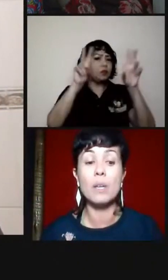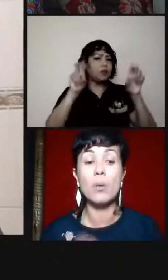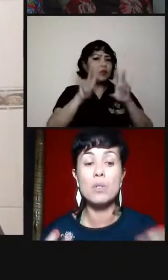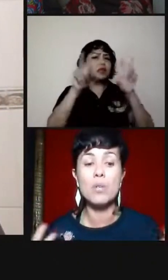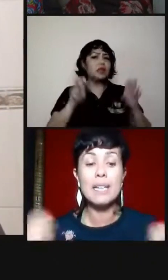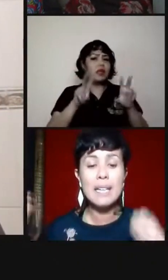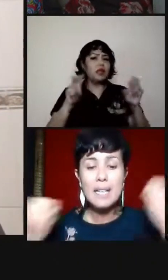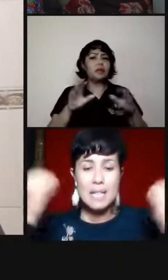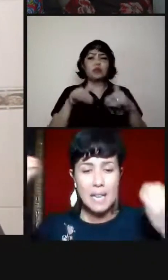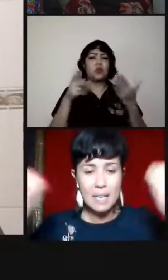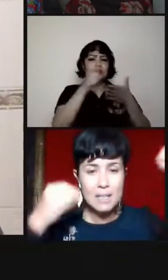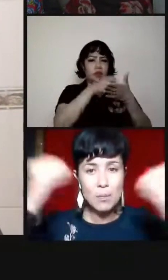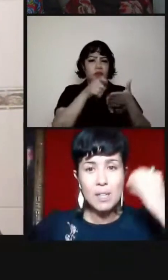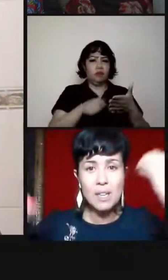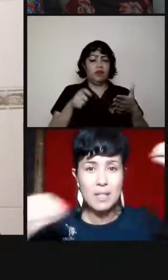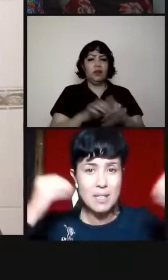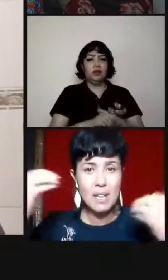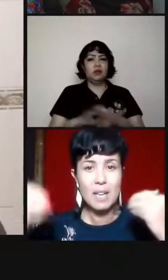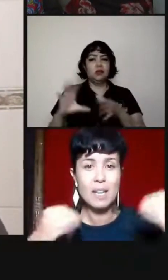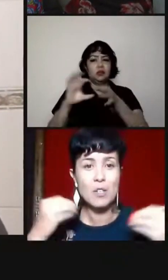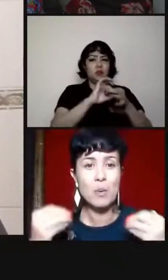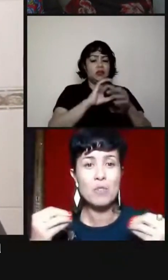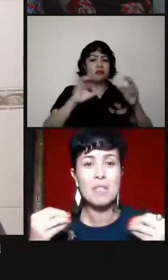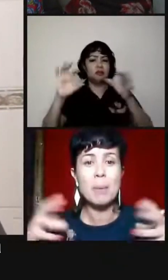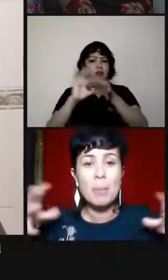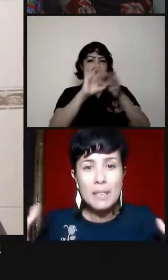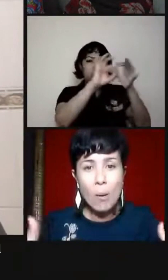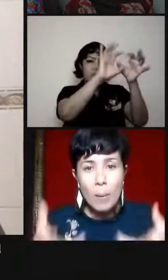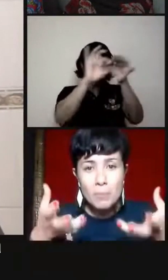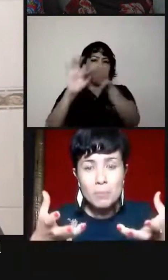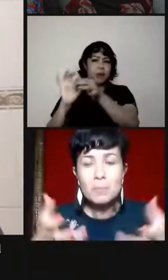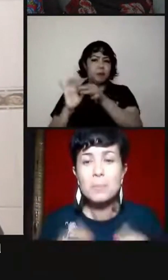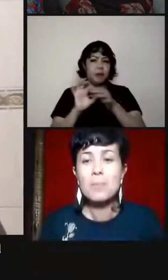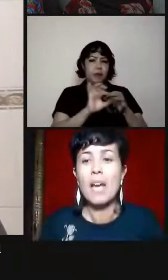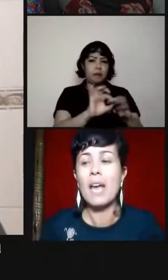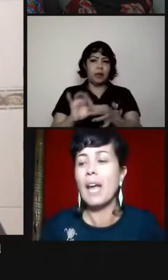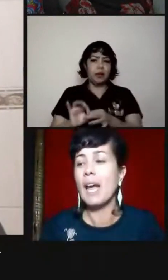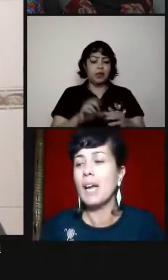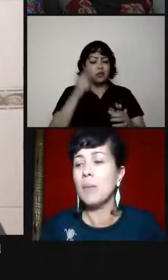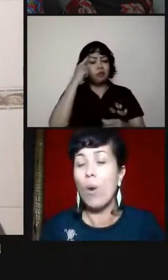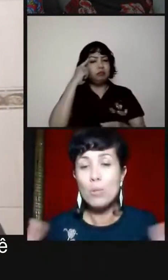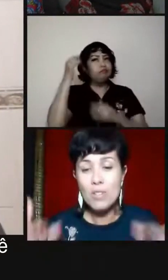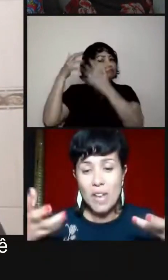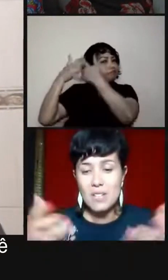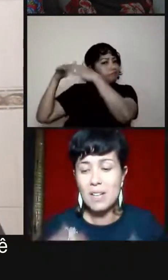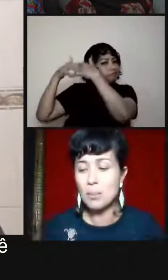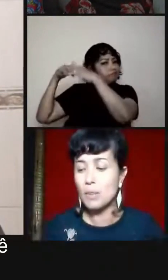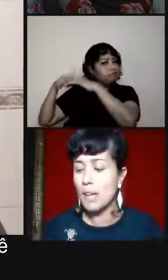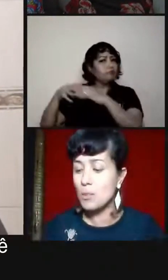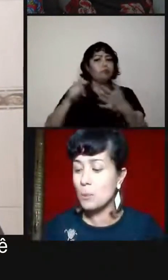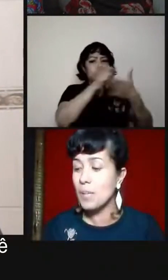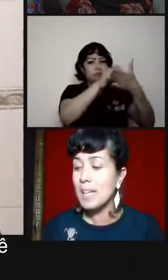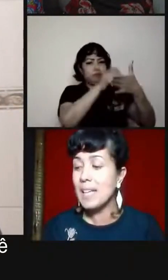possíveis conteúdos, links, né, são os links que a gente pode fazer para poder dar uma robustez, né,